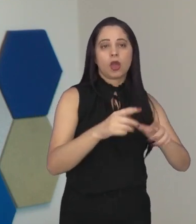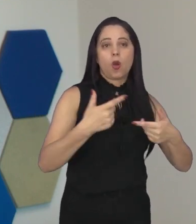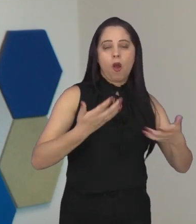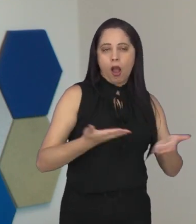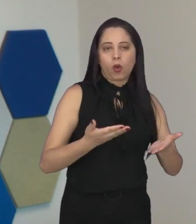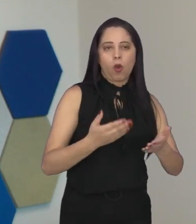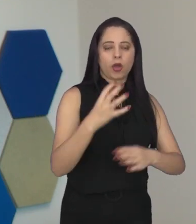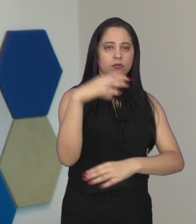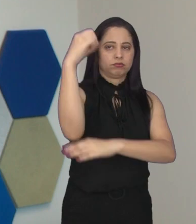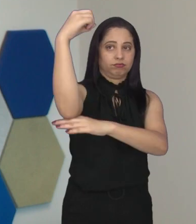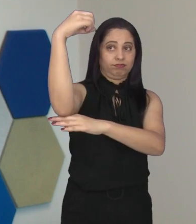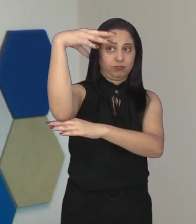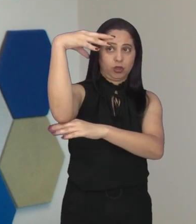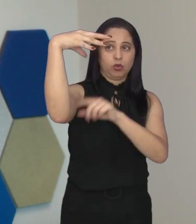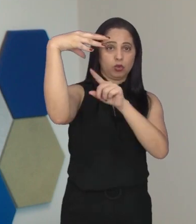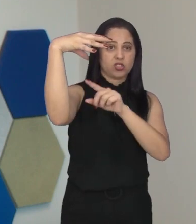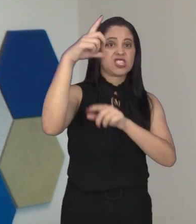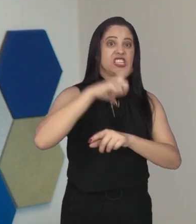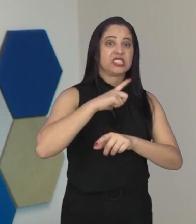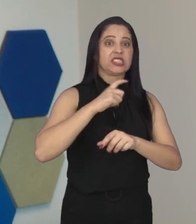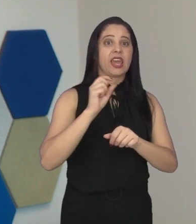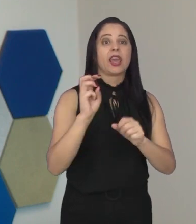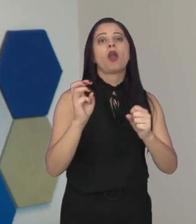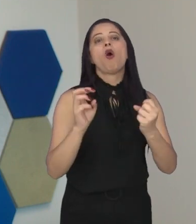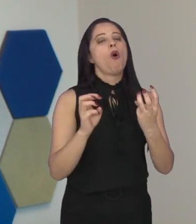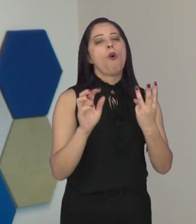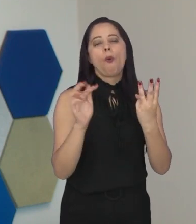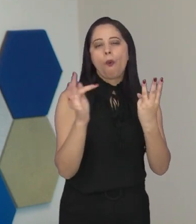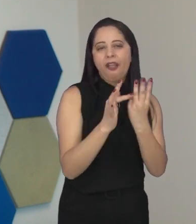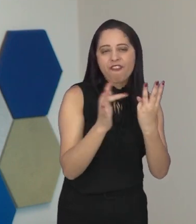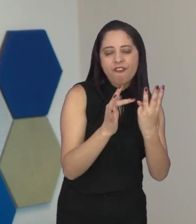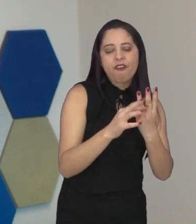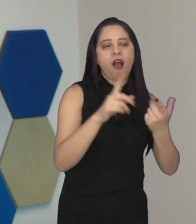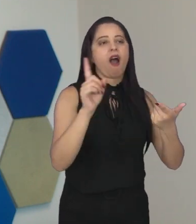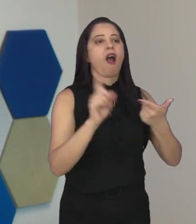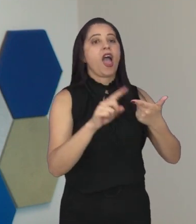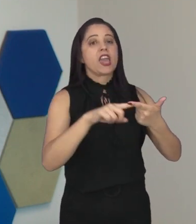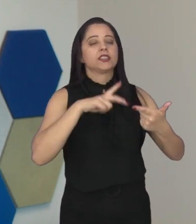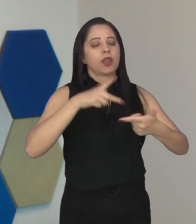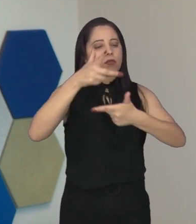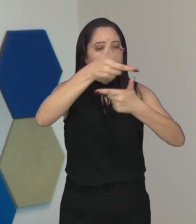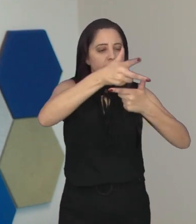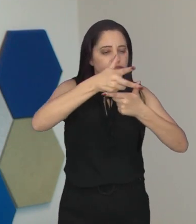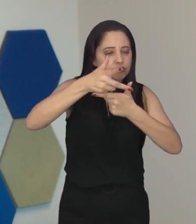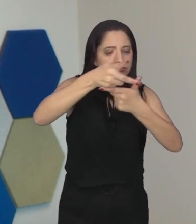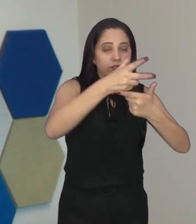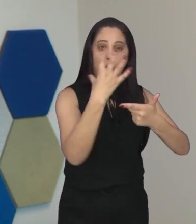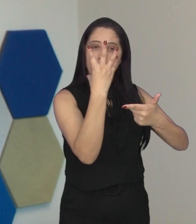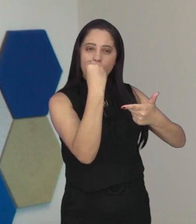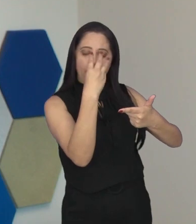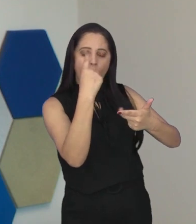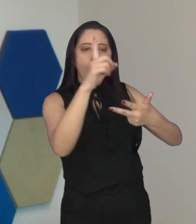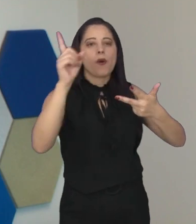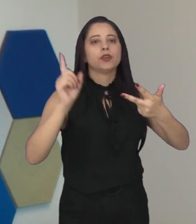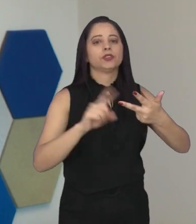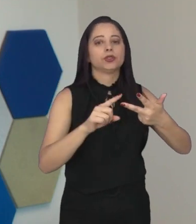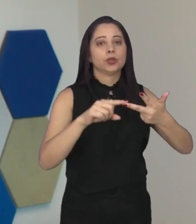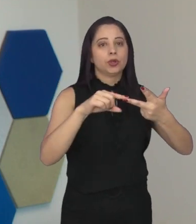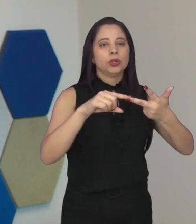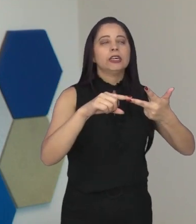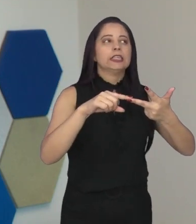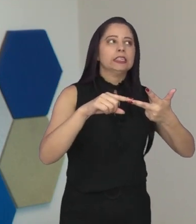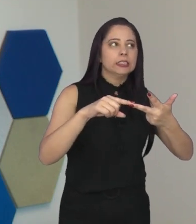nessas luminárias 5G, Wi-Fi público, câmeras de reconhecimento